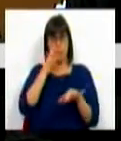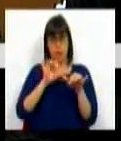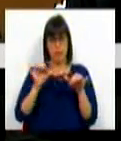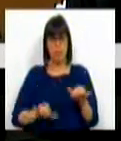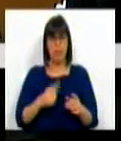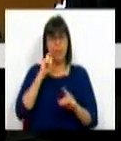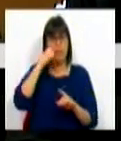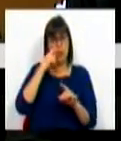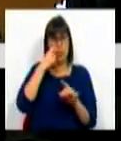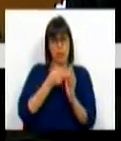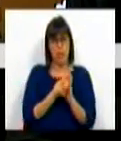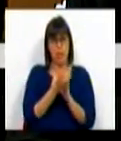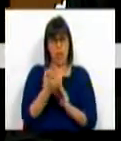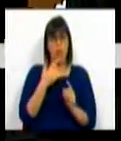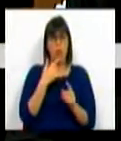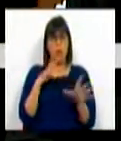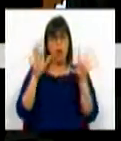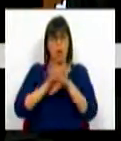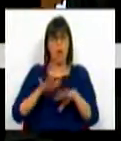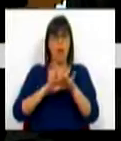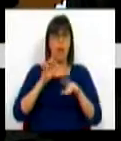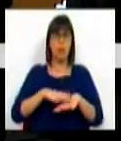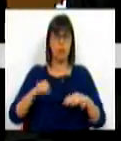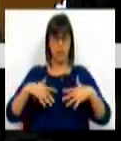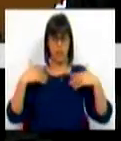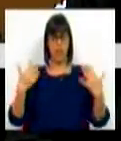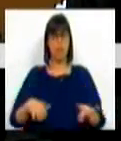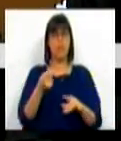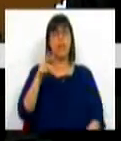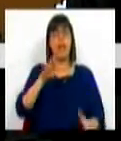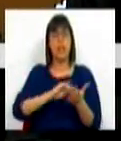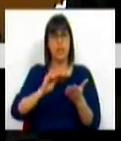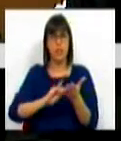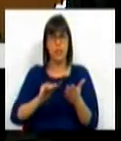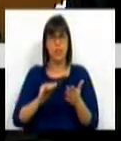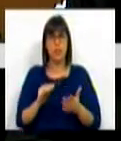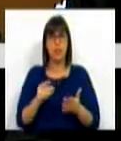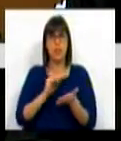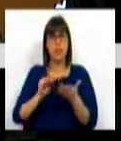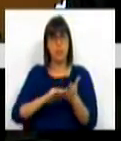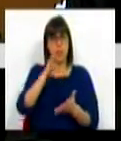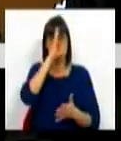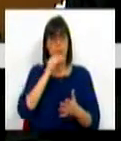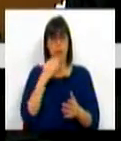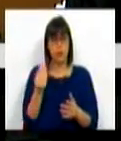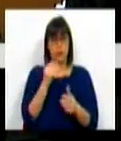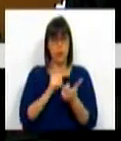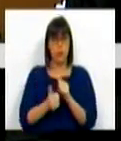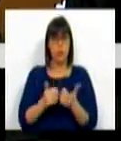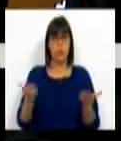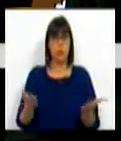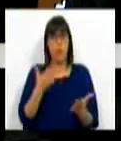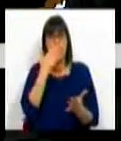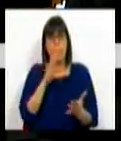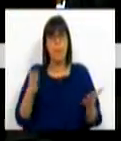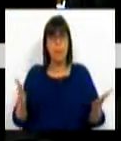intervenção, por uma série de suspeições e de enfabulações sobre a demissão do anterior secretário de Estado da Juventude e do Desporto.